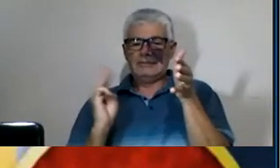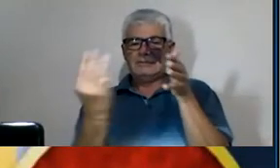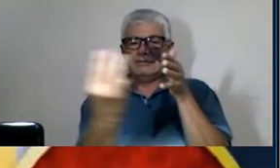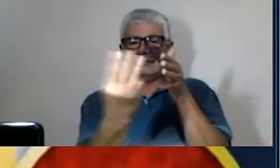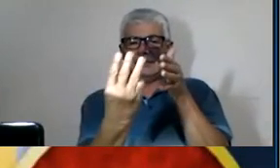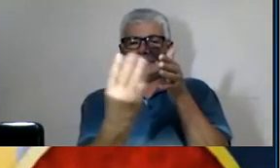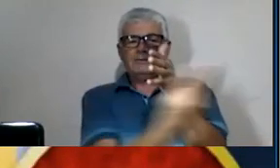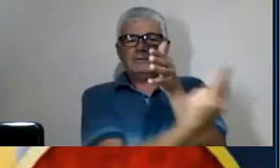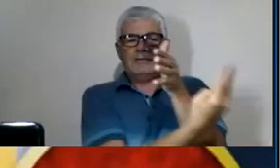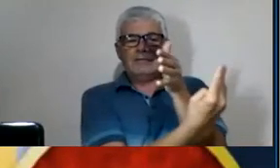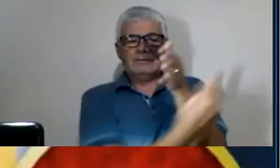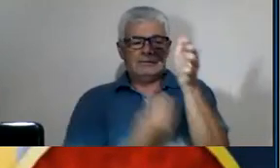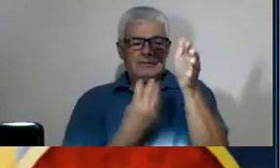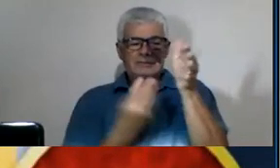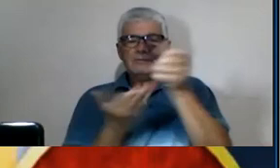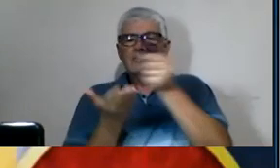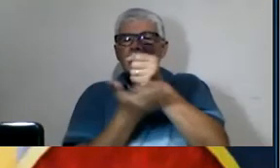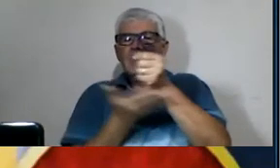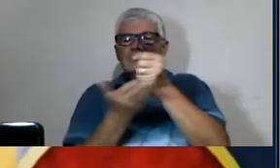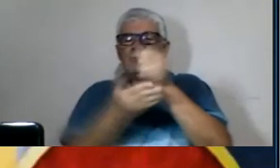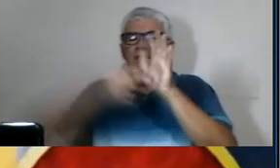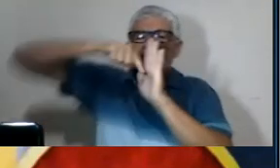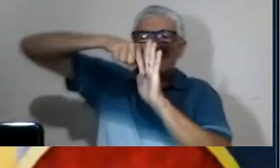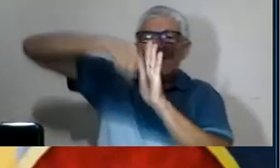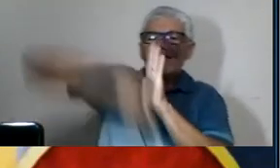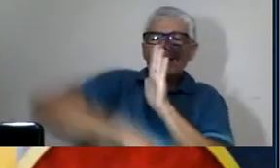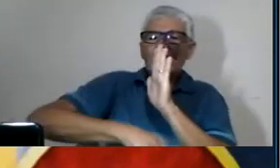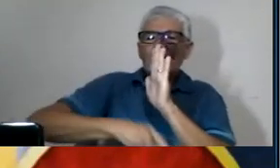Pior que eu estou concorrendo aqui com o Edson, né?